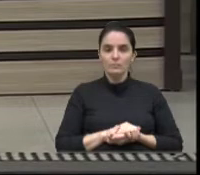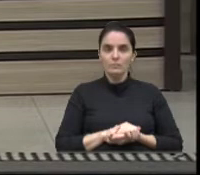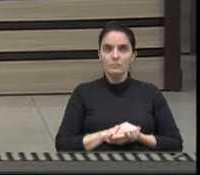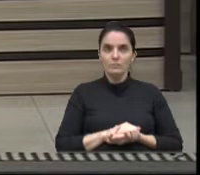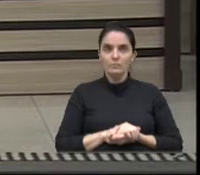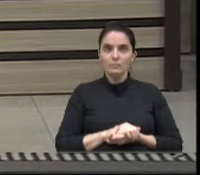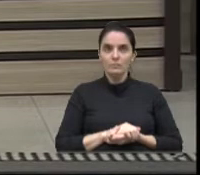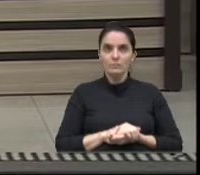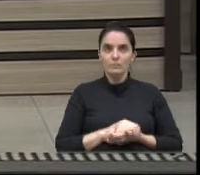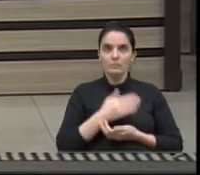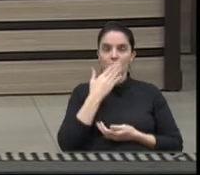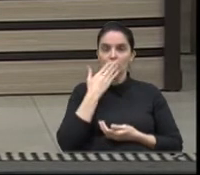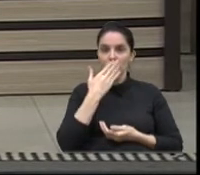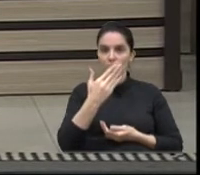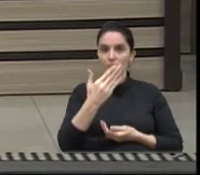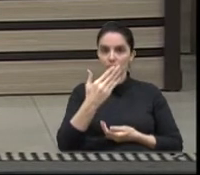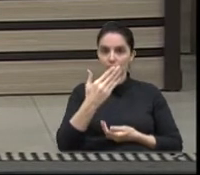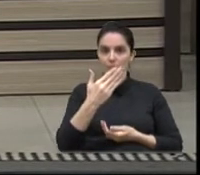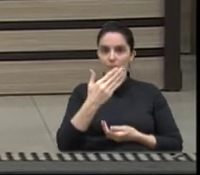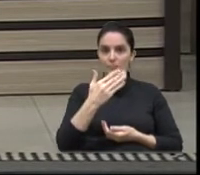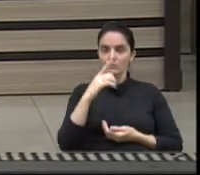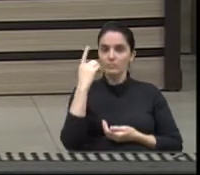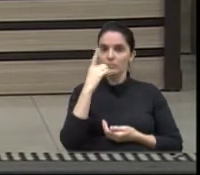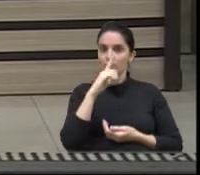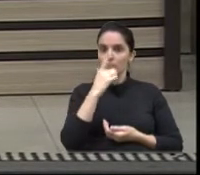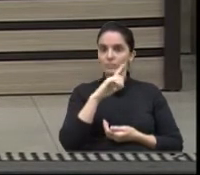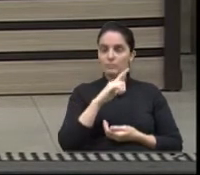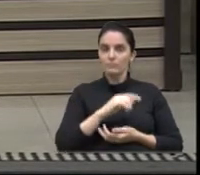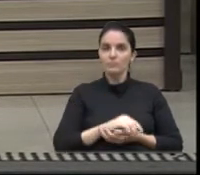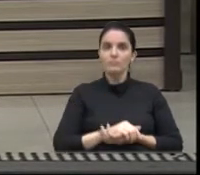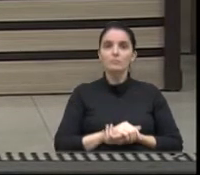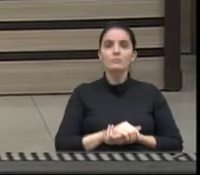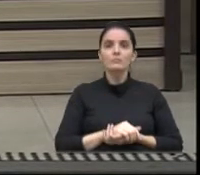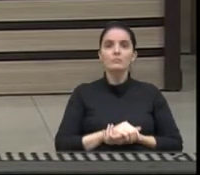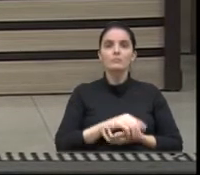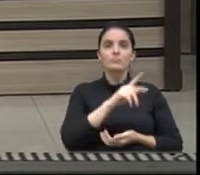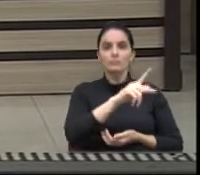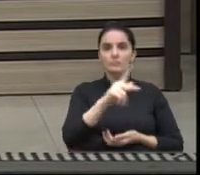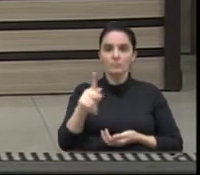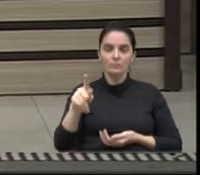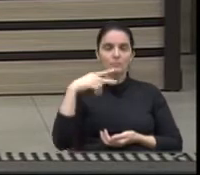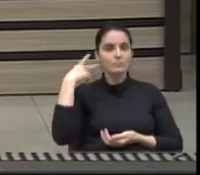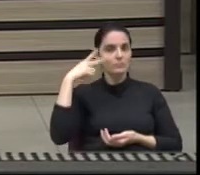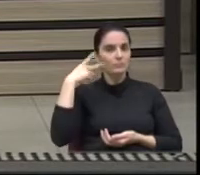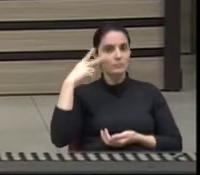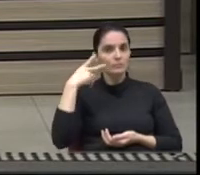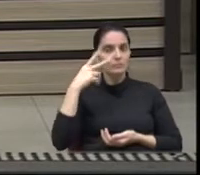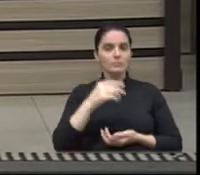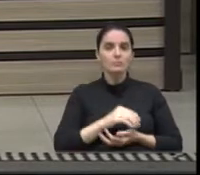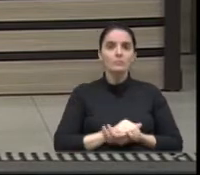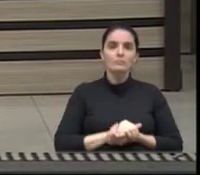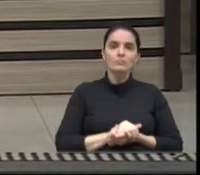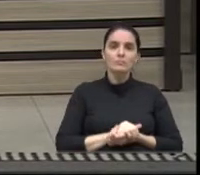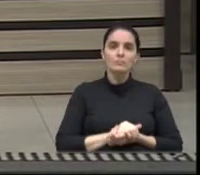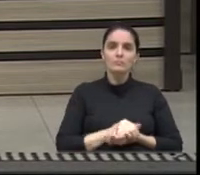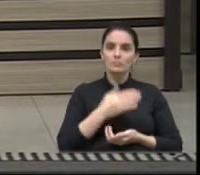Questão de ordem, senhor presidente. Questão de ordem, vereador Lemão de Jeová Rafa. Senhor presidente, vereadores, vereadoras, público presente. Senhor presidente,